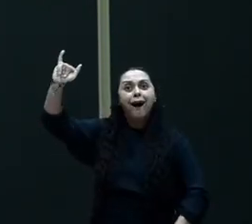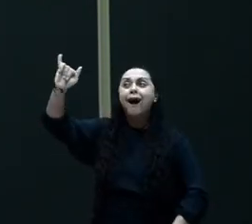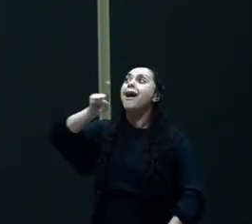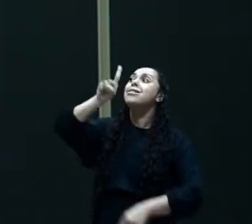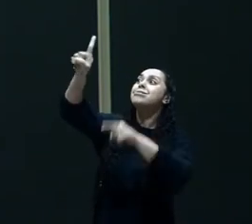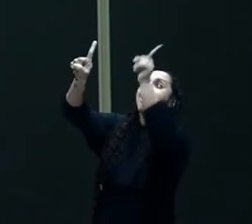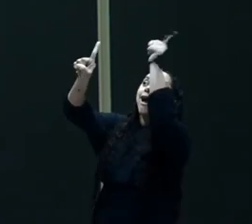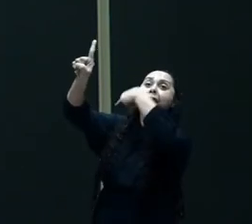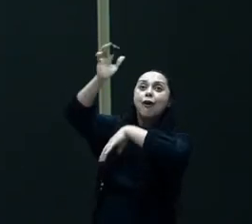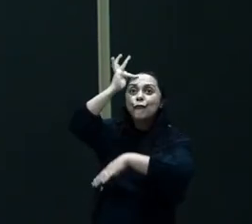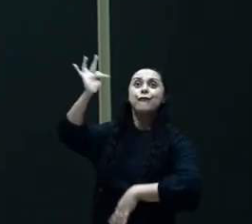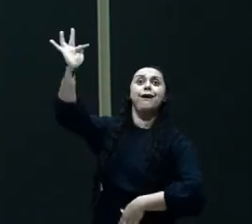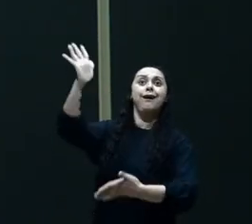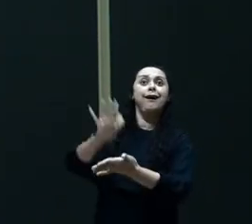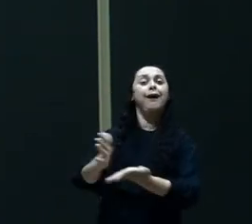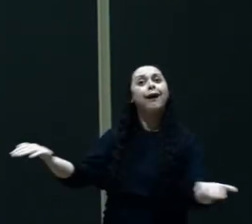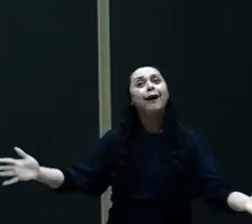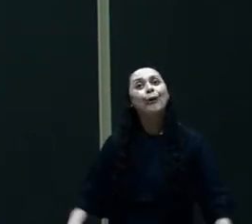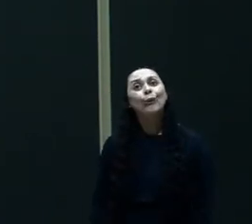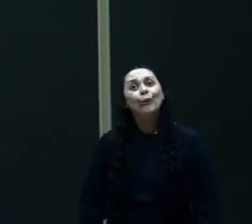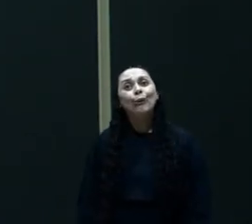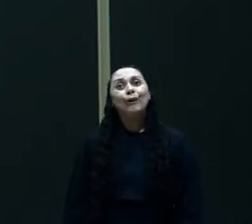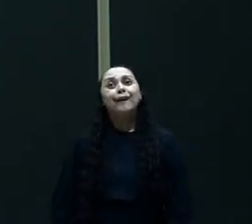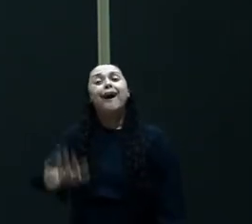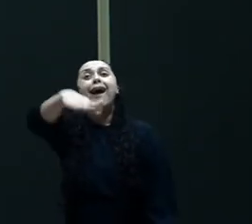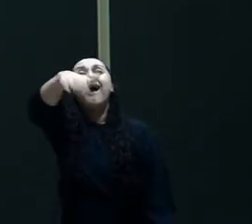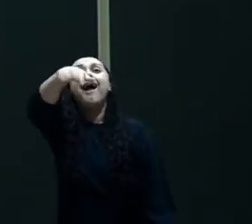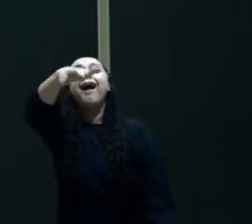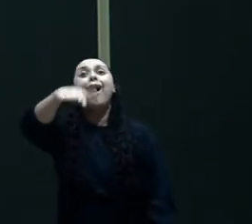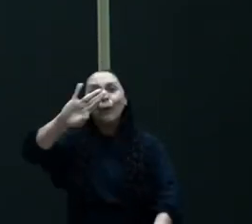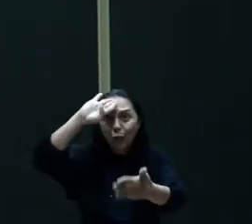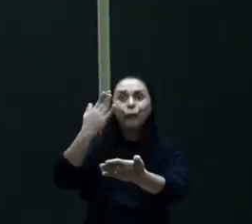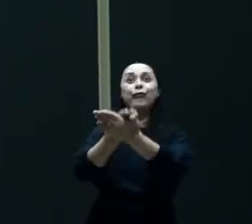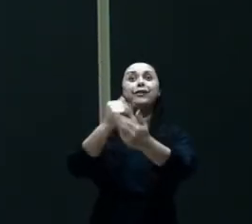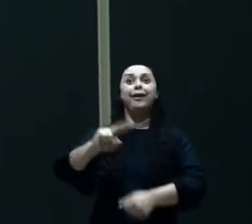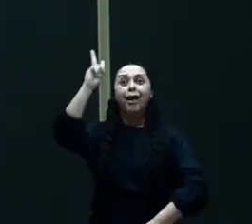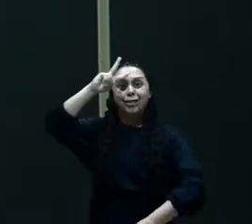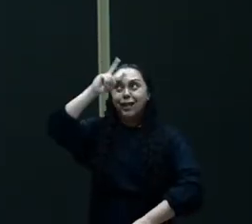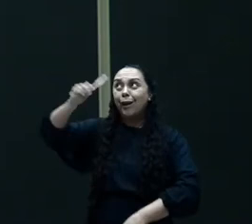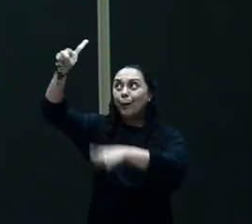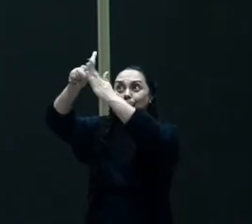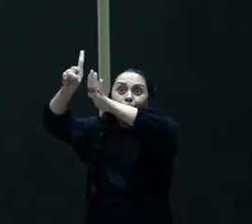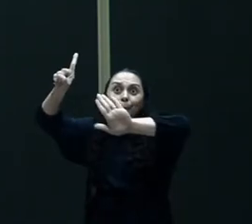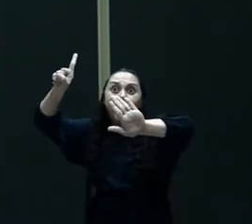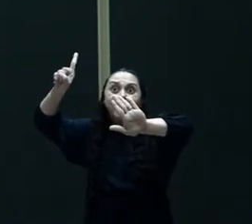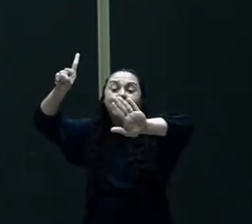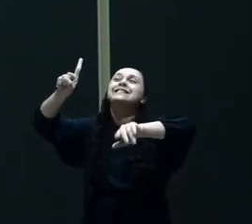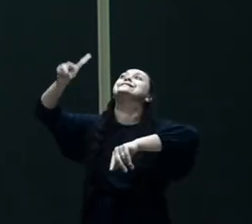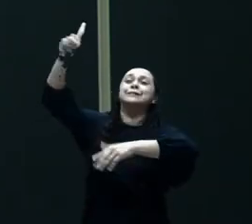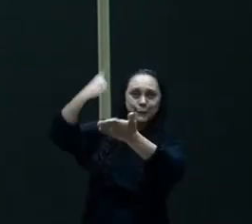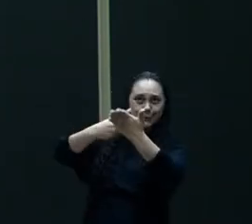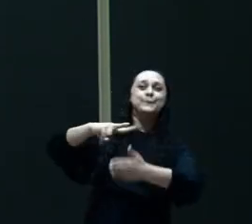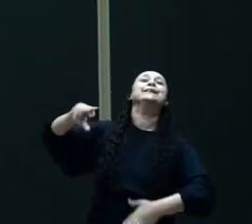você essa é noite para você se lembrar da promessa que Deus fez você